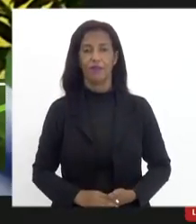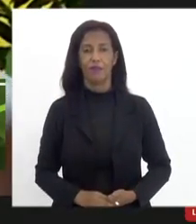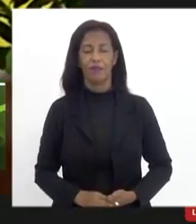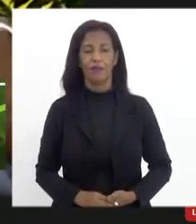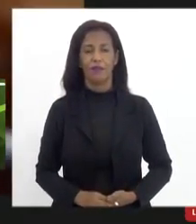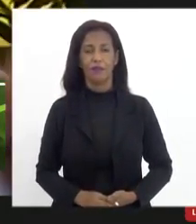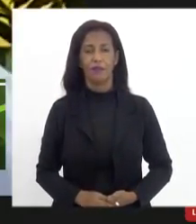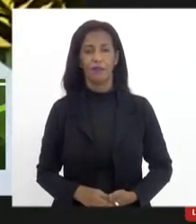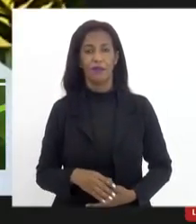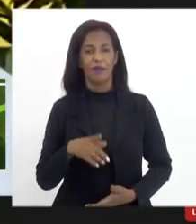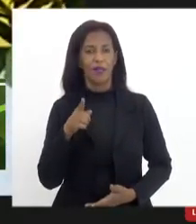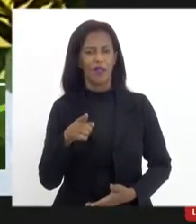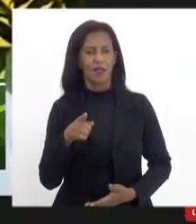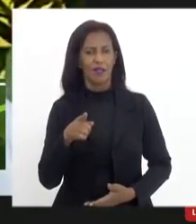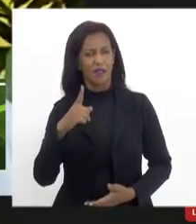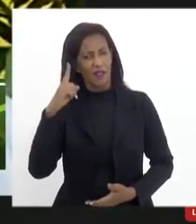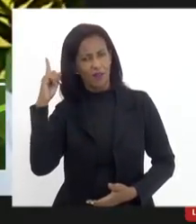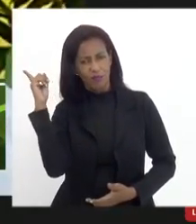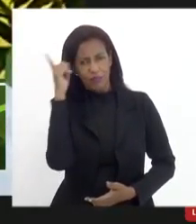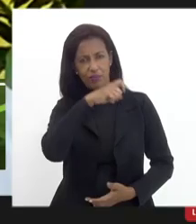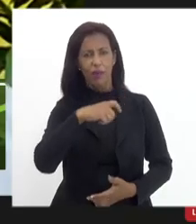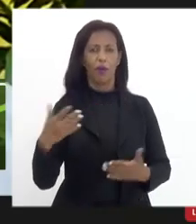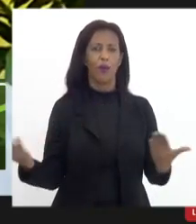é raríssimo hoje no Brasil,